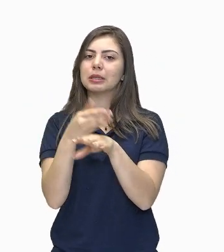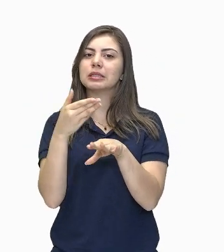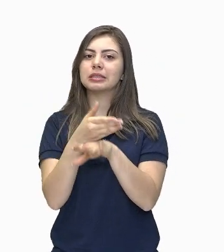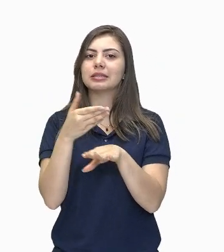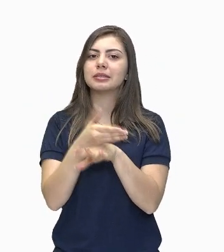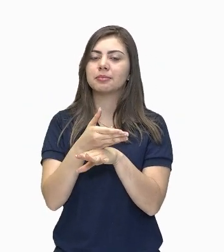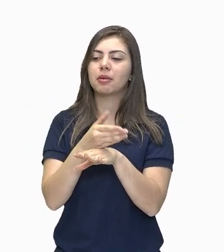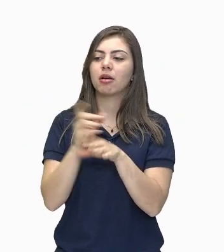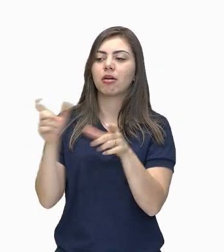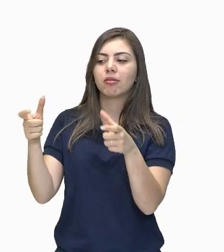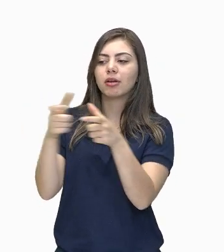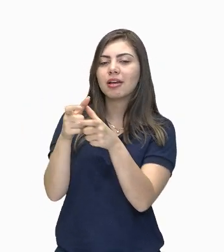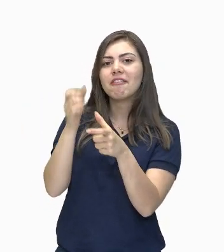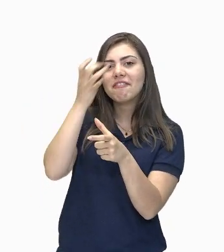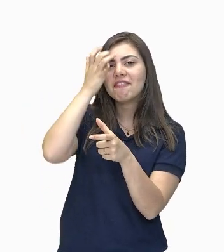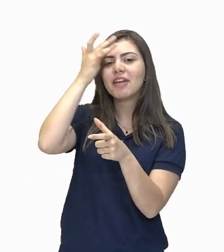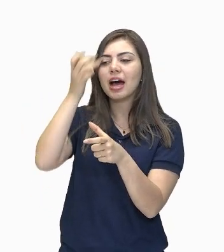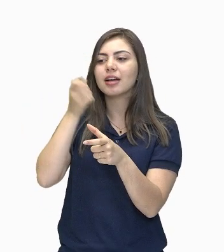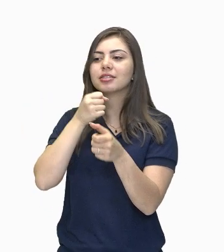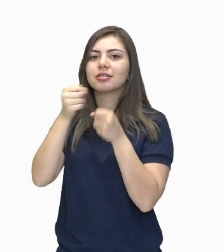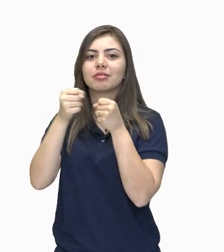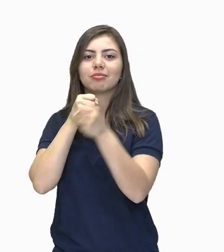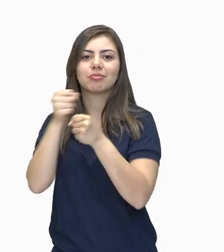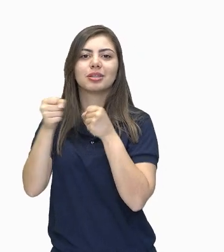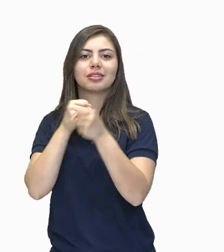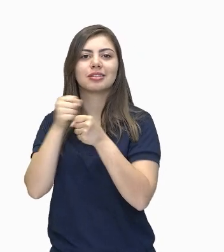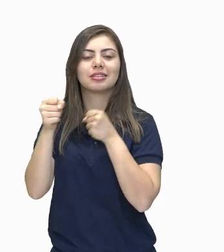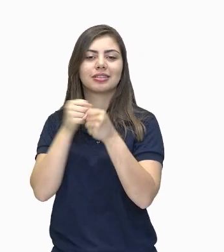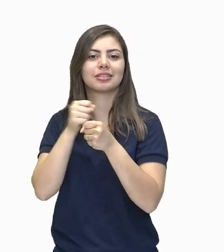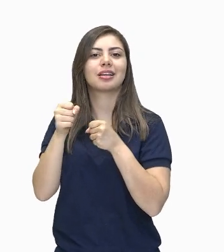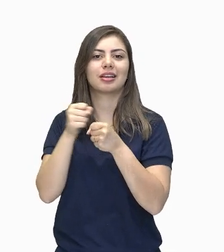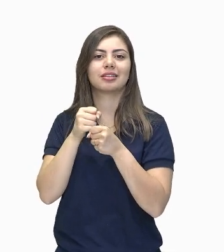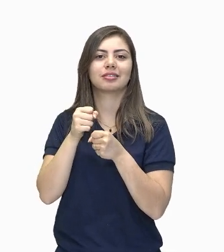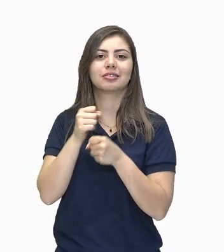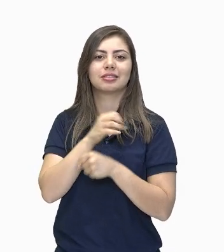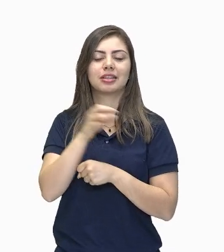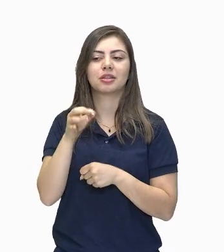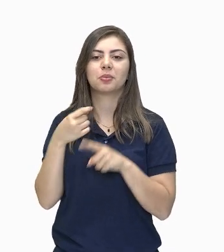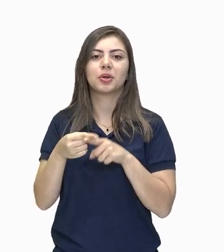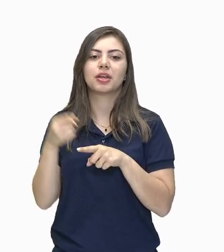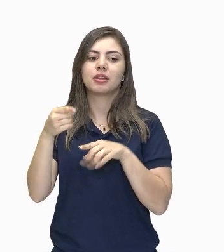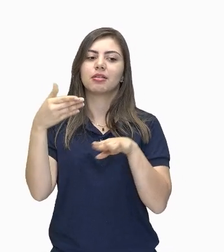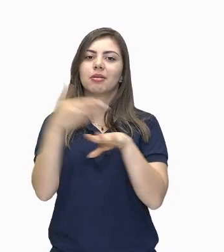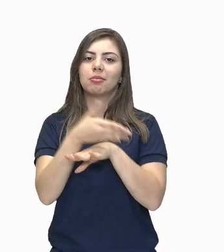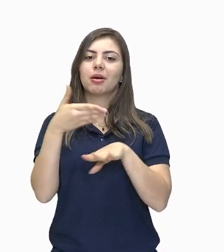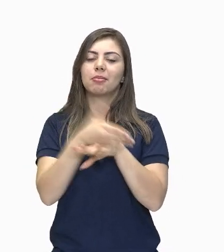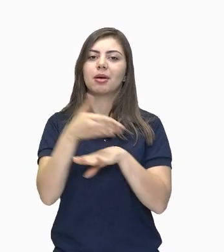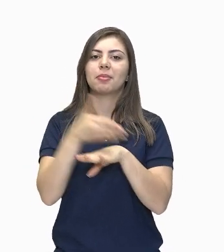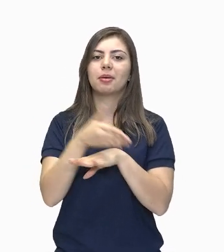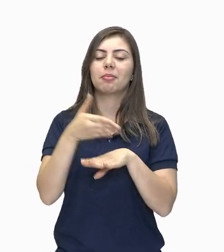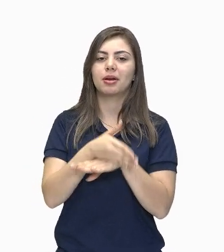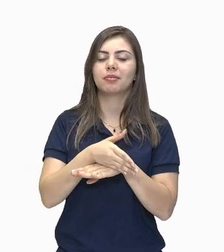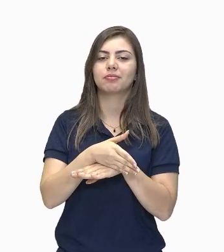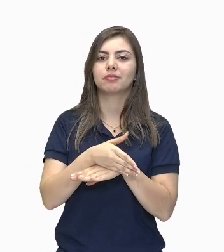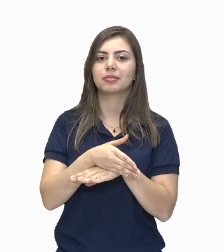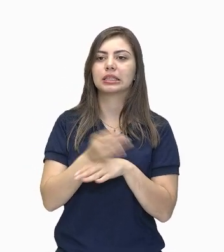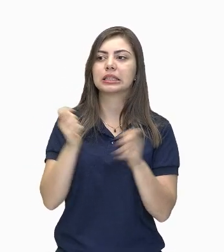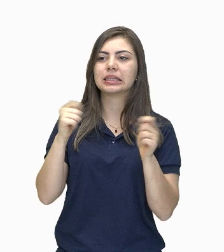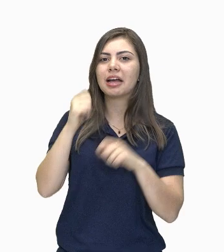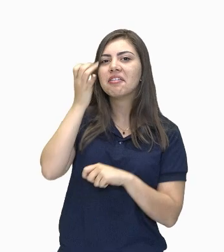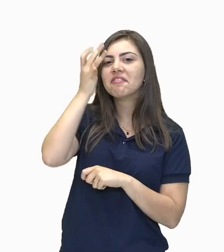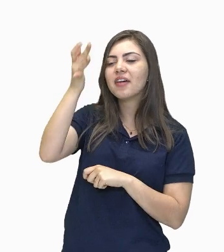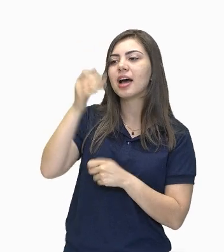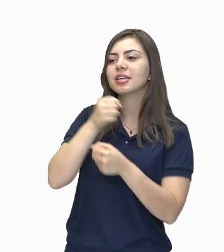fica mais fácil fazer esse tipo de pesquisa com clientes que são mais frequentes, né? Onde nós temos mais